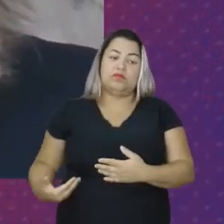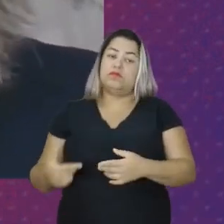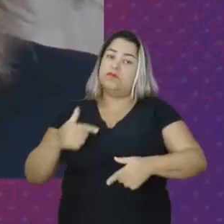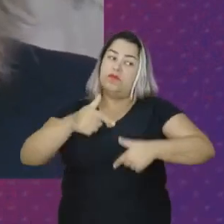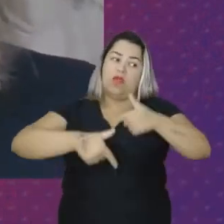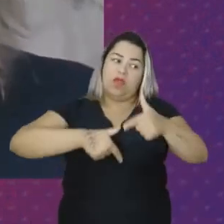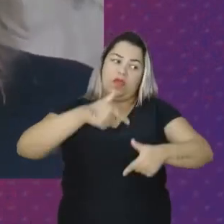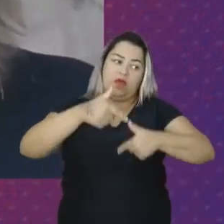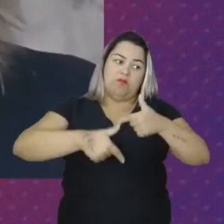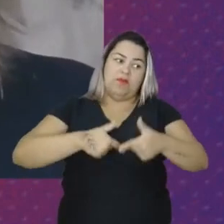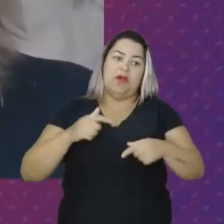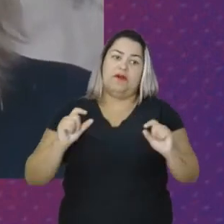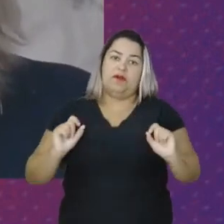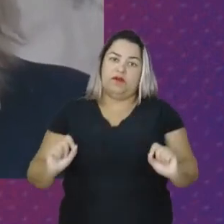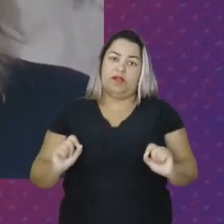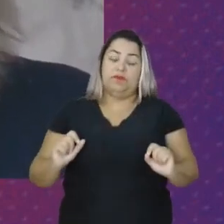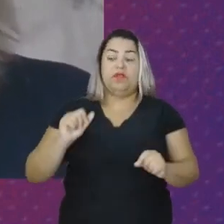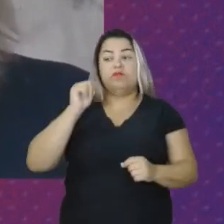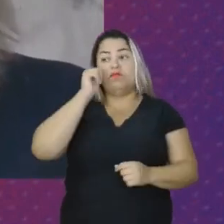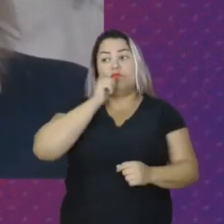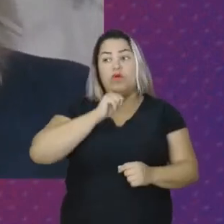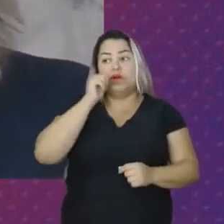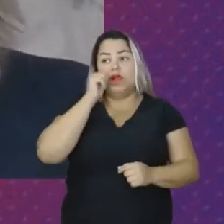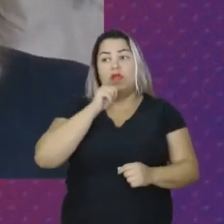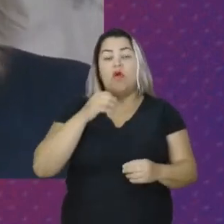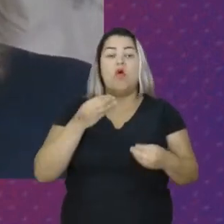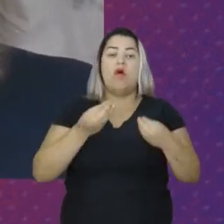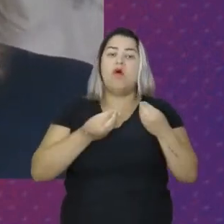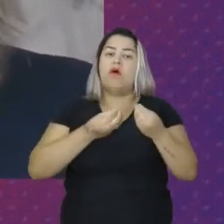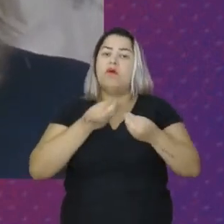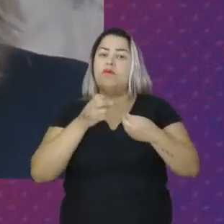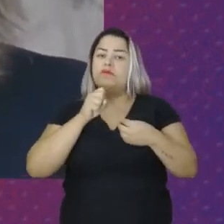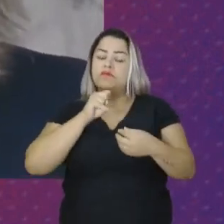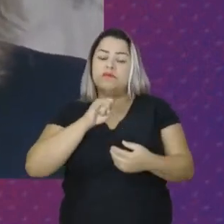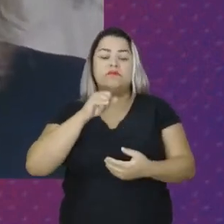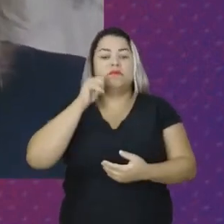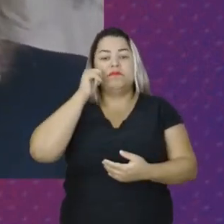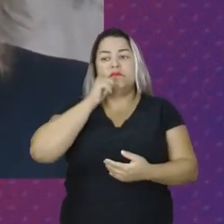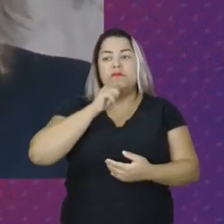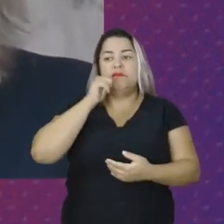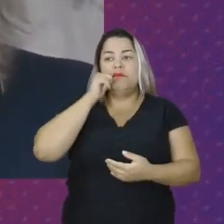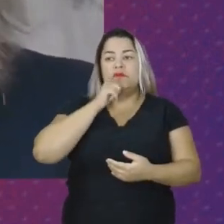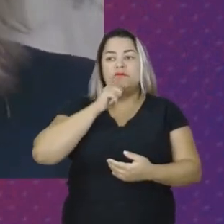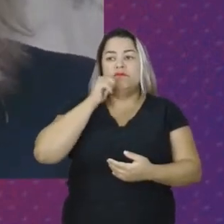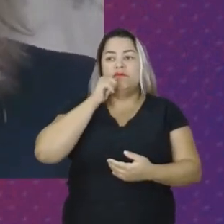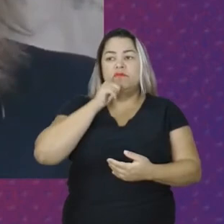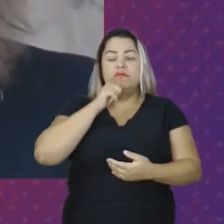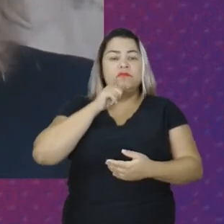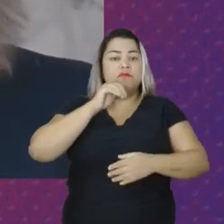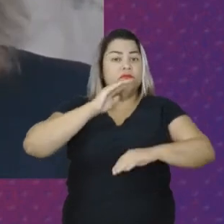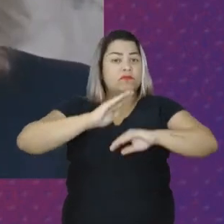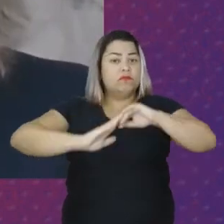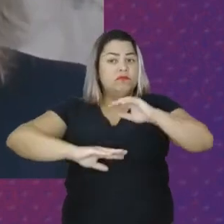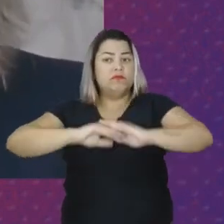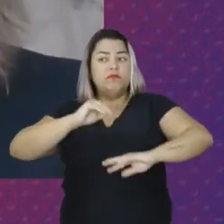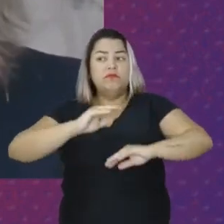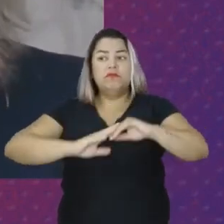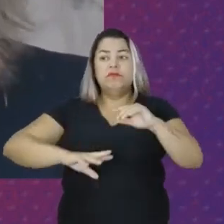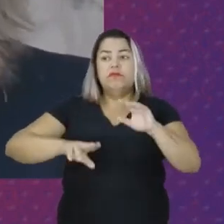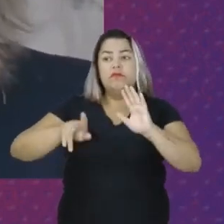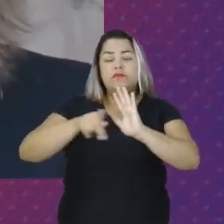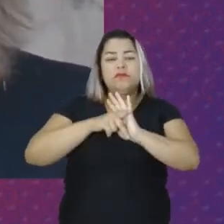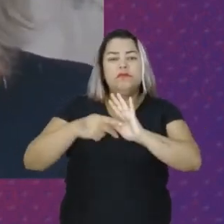trabalhou com o conceito de mulher como se as mulheres não tivessem autonomia sobre a